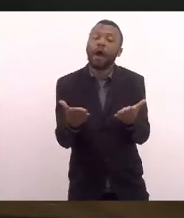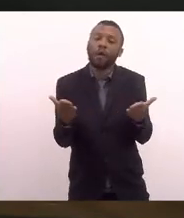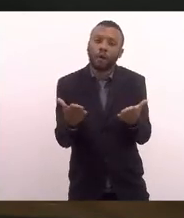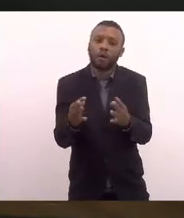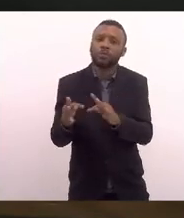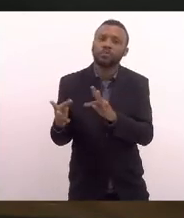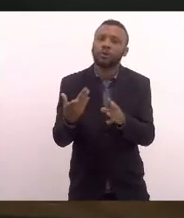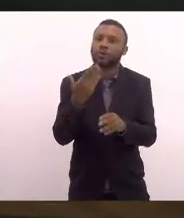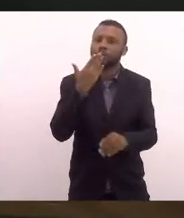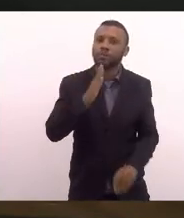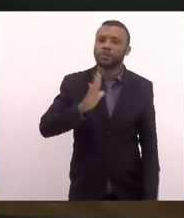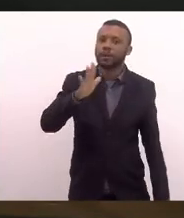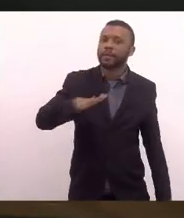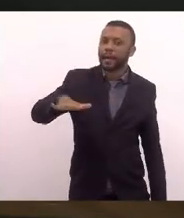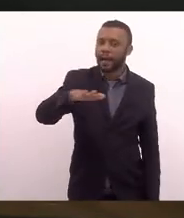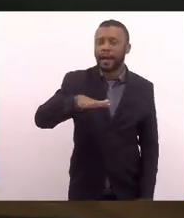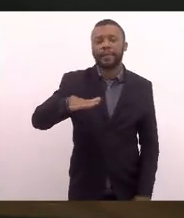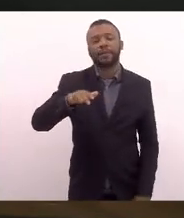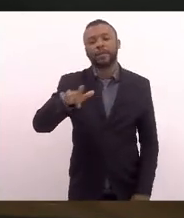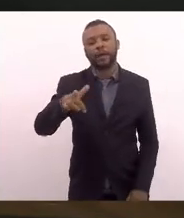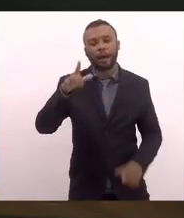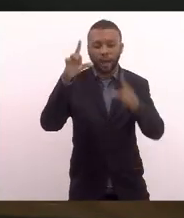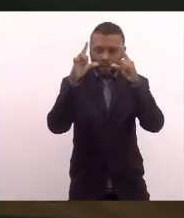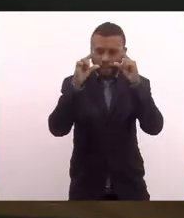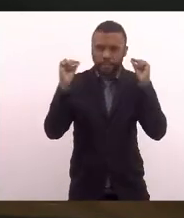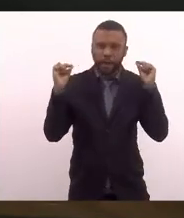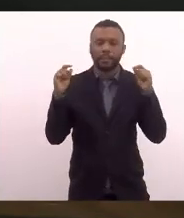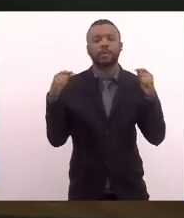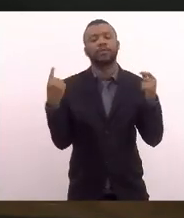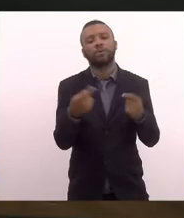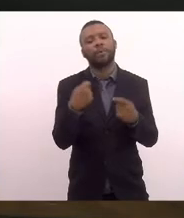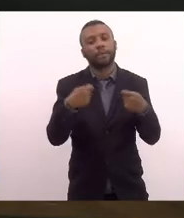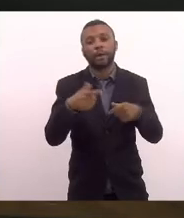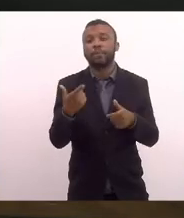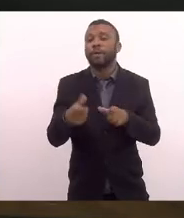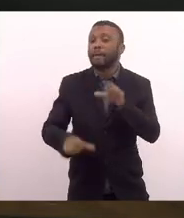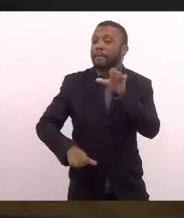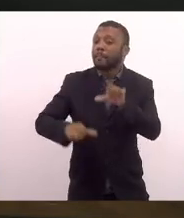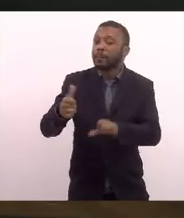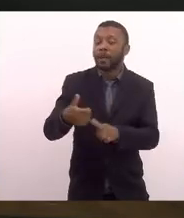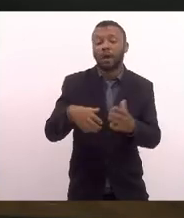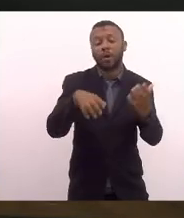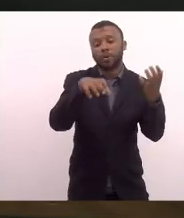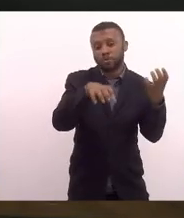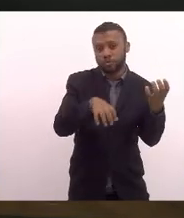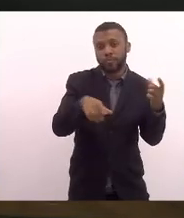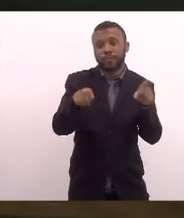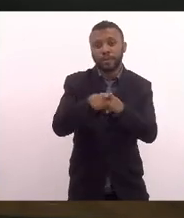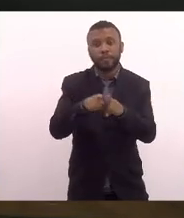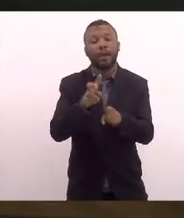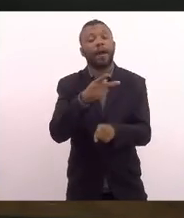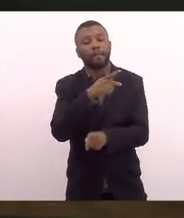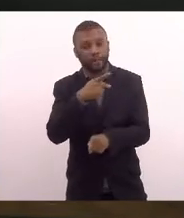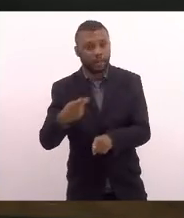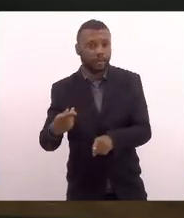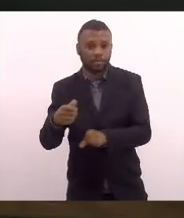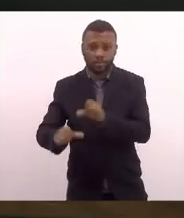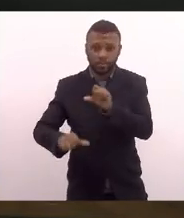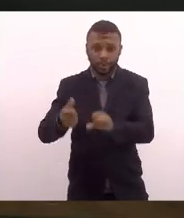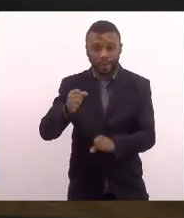todos os candidatos da enfermagem, e a gente precisa mudar o Congresso Nacional, precisa mudar a presidência também.